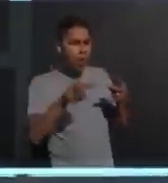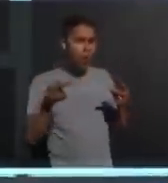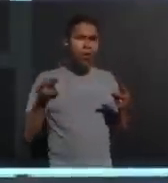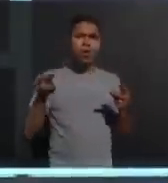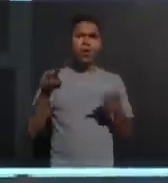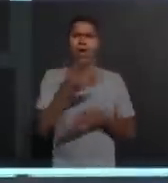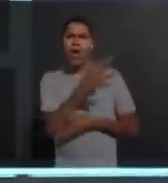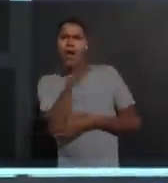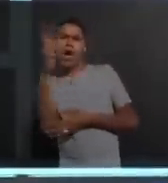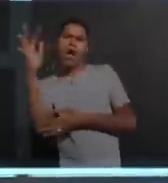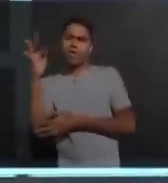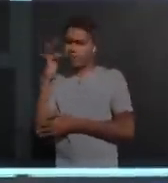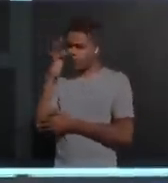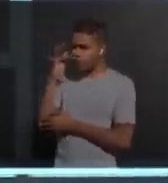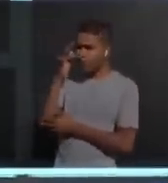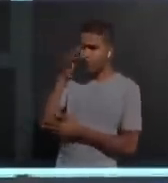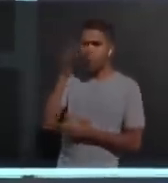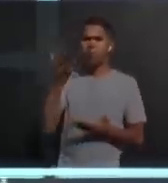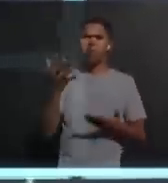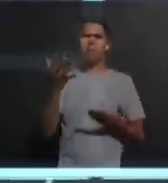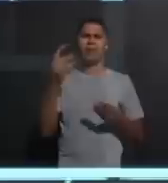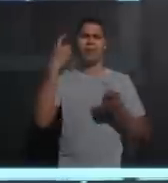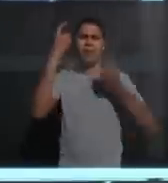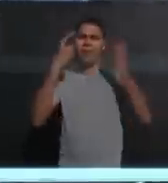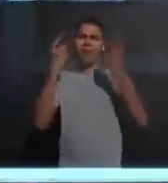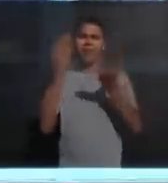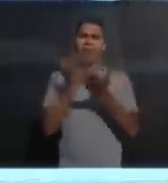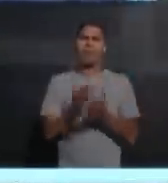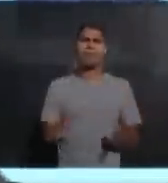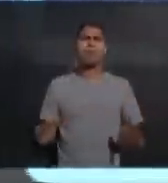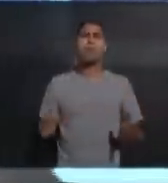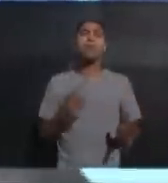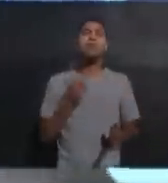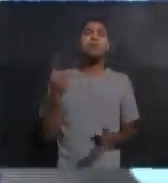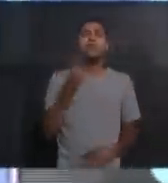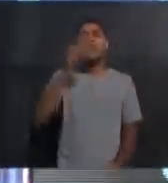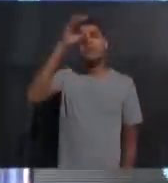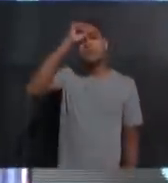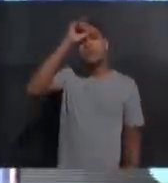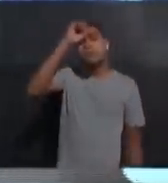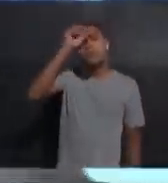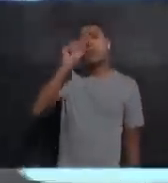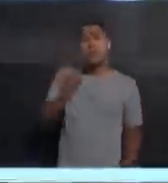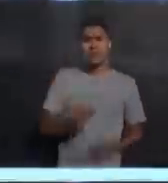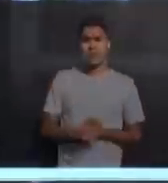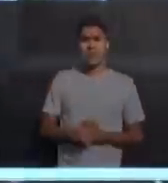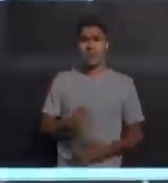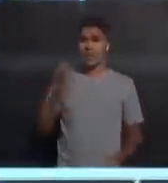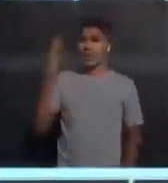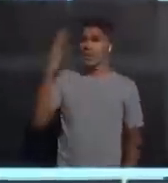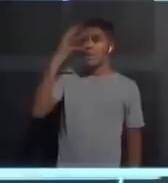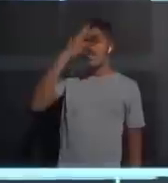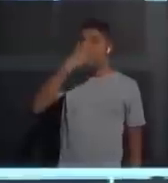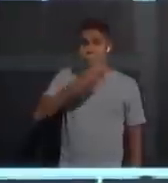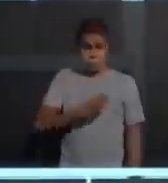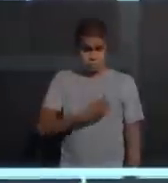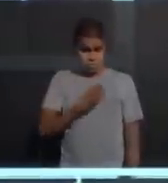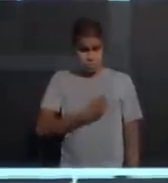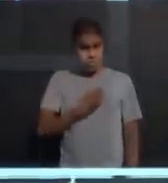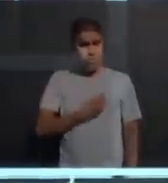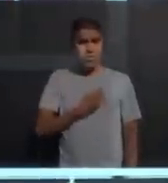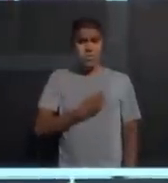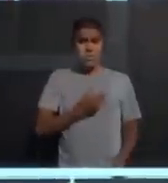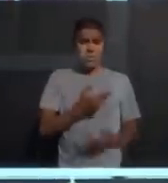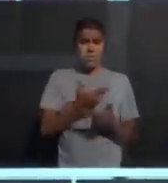vocês estão vivendo com ela o que a gente pode aprender que a beleza da vida ela está nas coisas